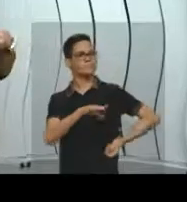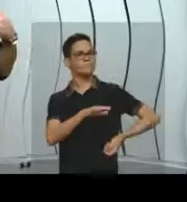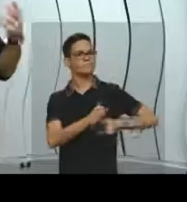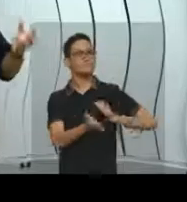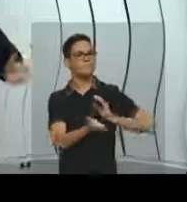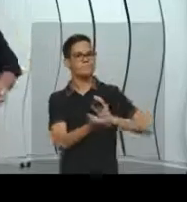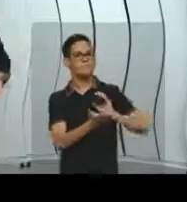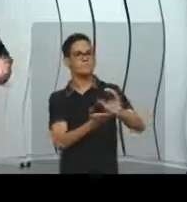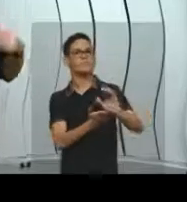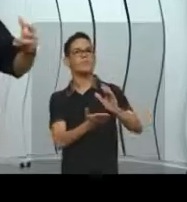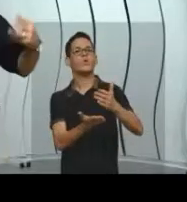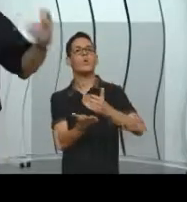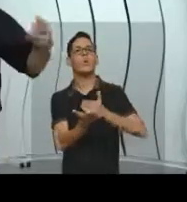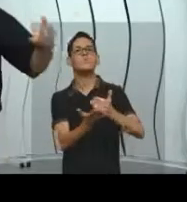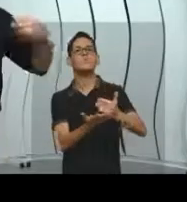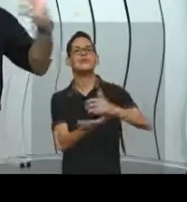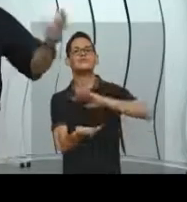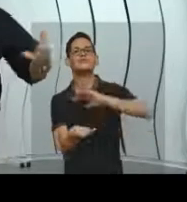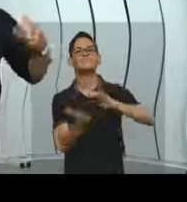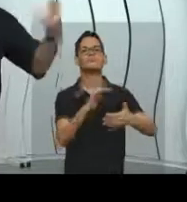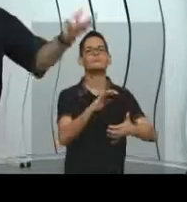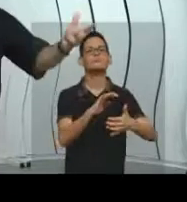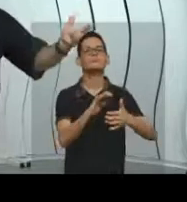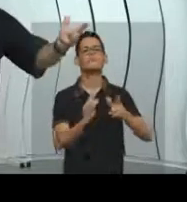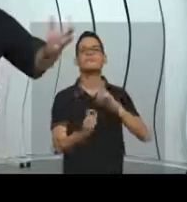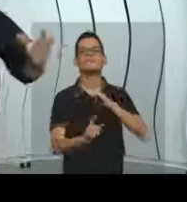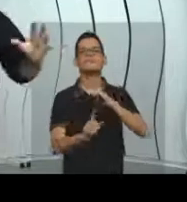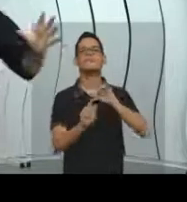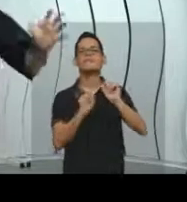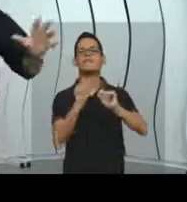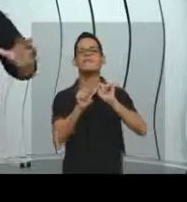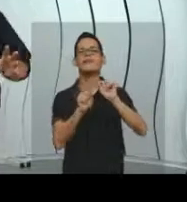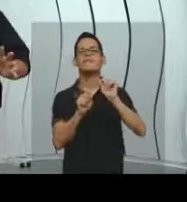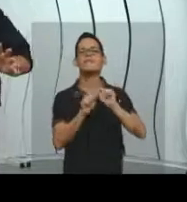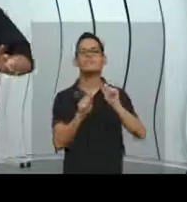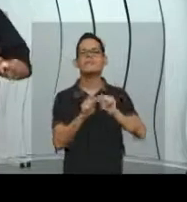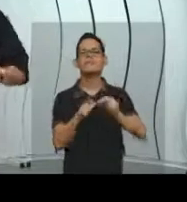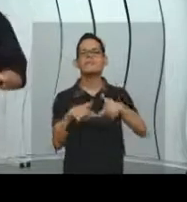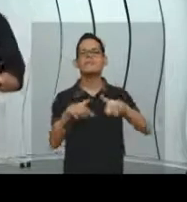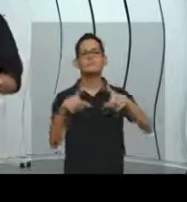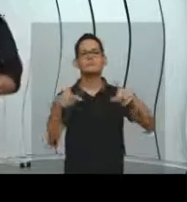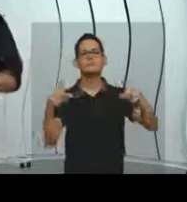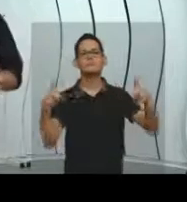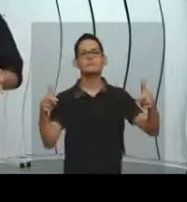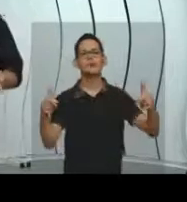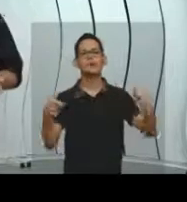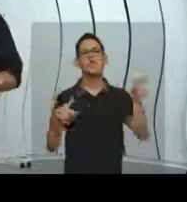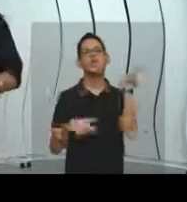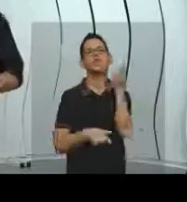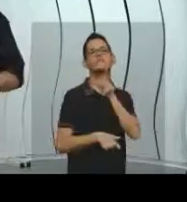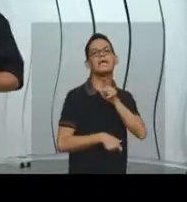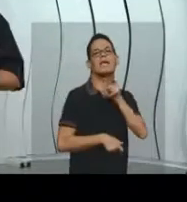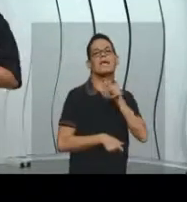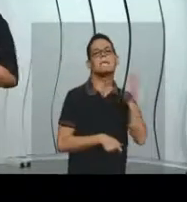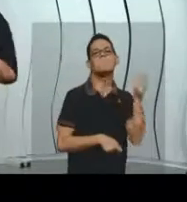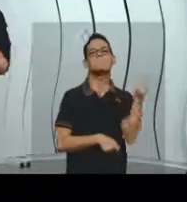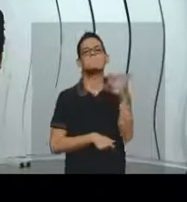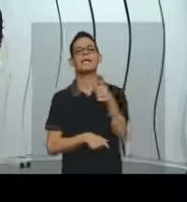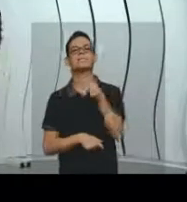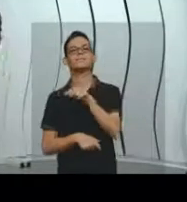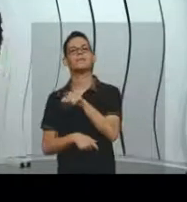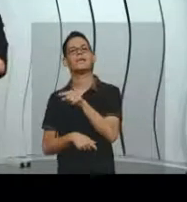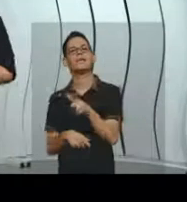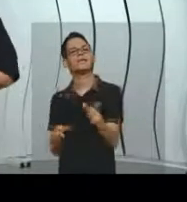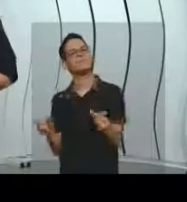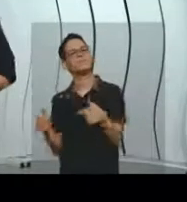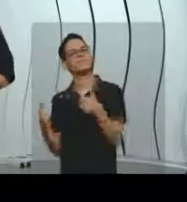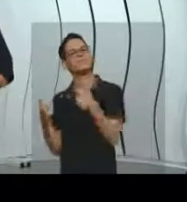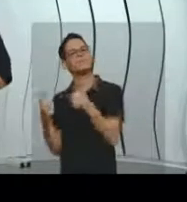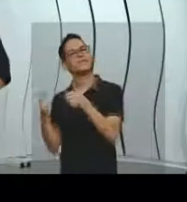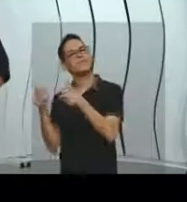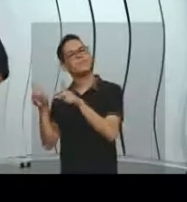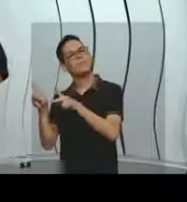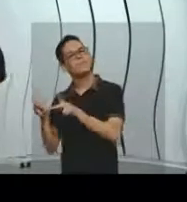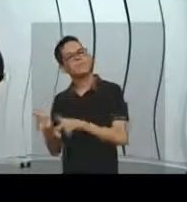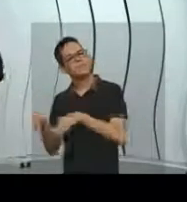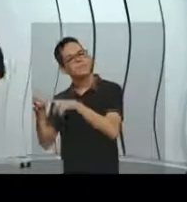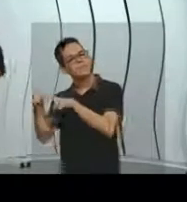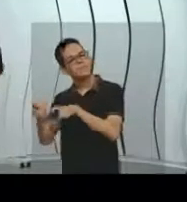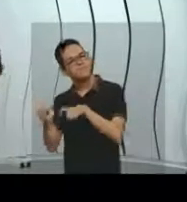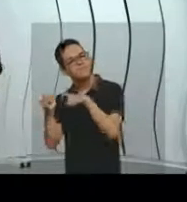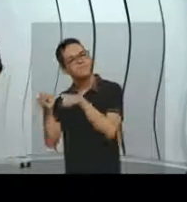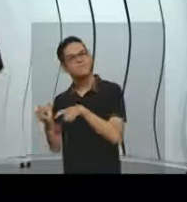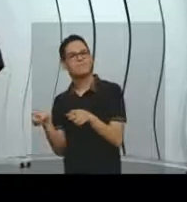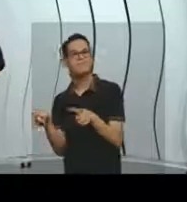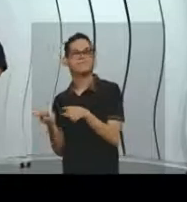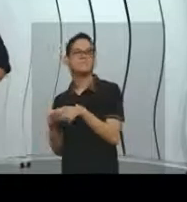sua propriedade, vai produzir muito mais do que, por exemplo, alguns sitiantes que são seus vizinhos. Esses